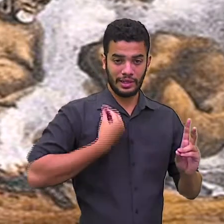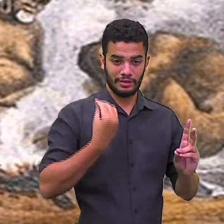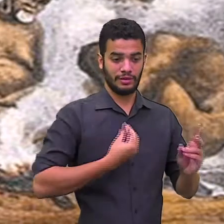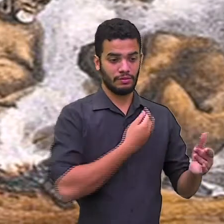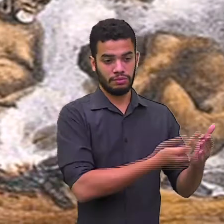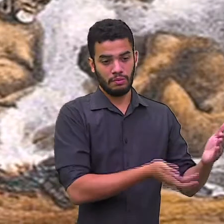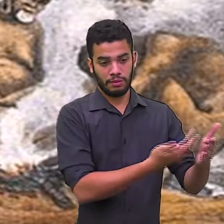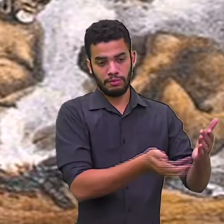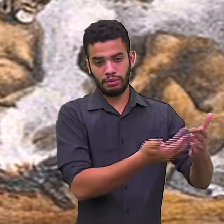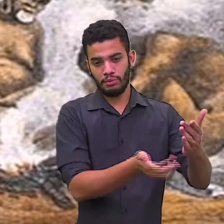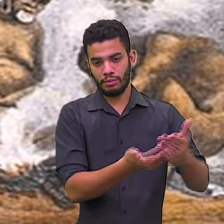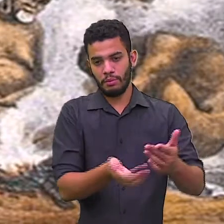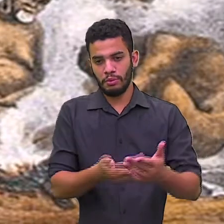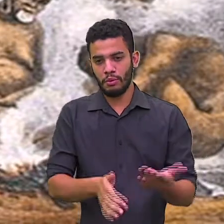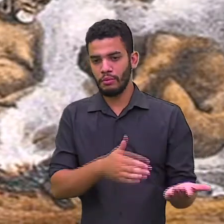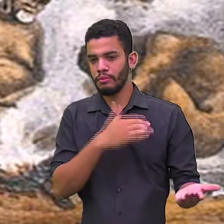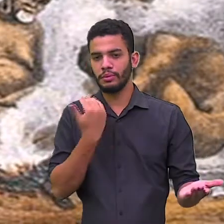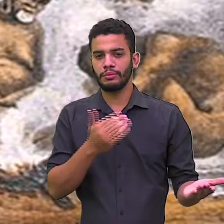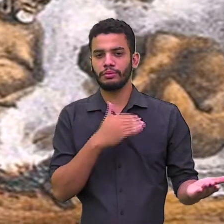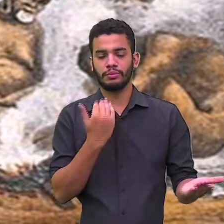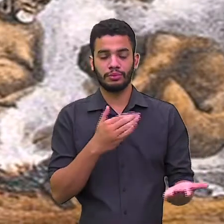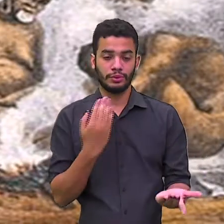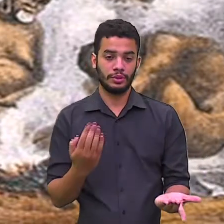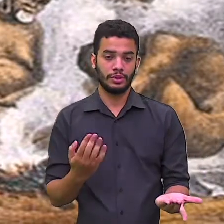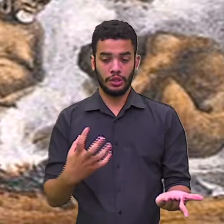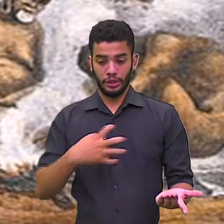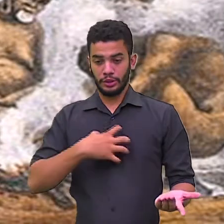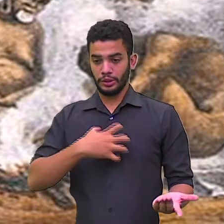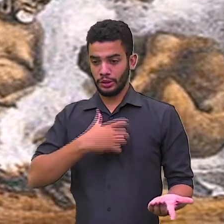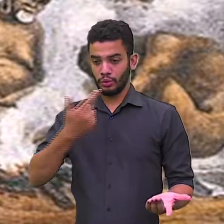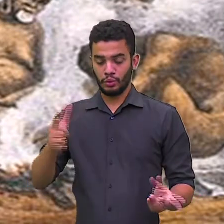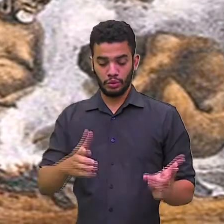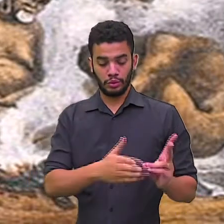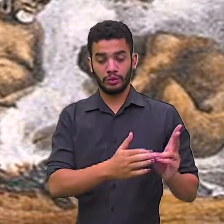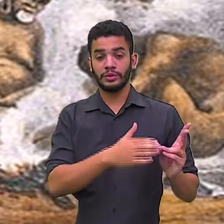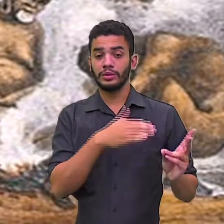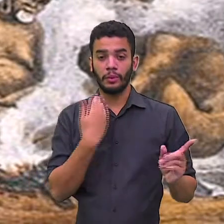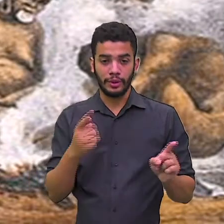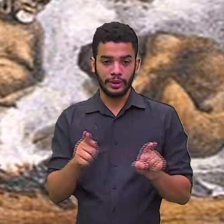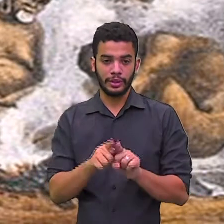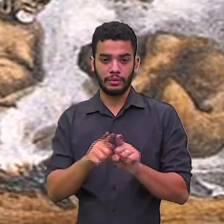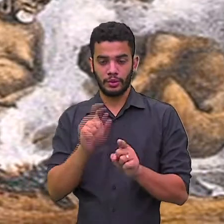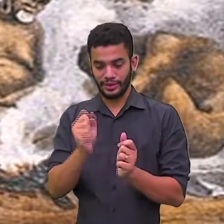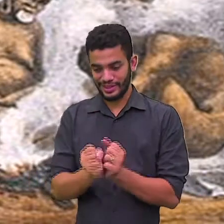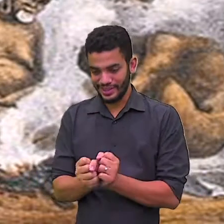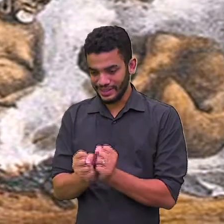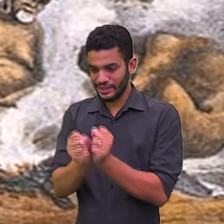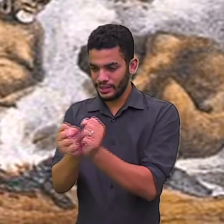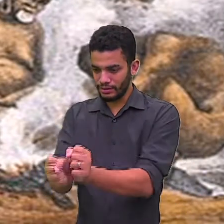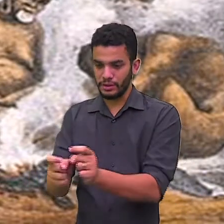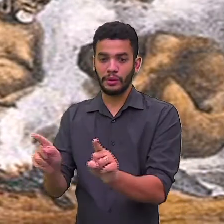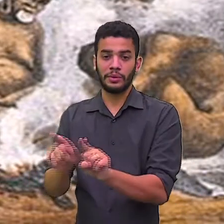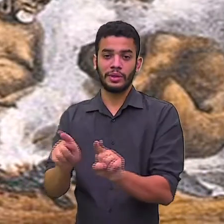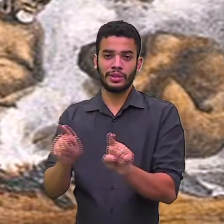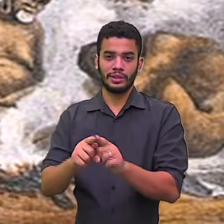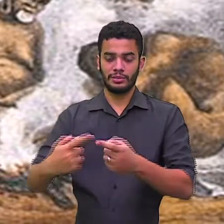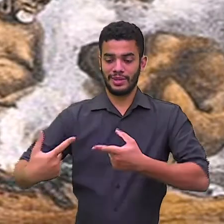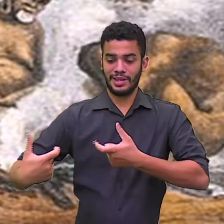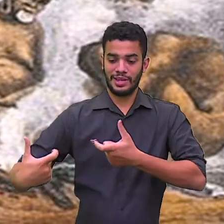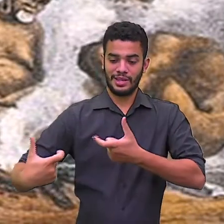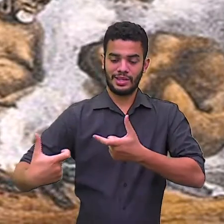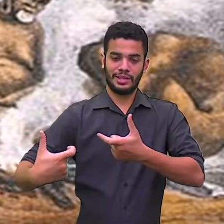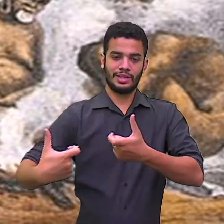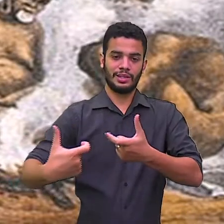dos indígenas também ocorria por meio da guerra e da própria escravização. Chamados de negros